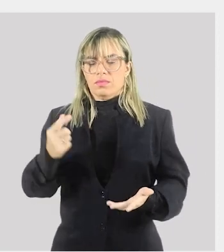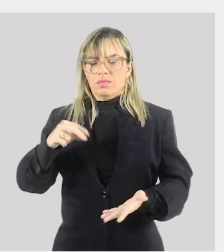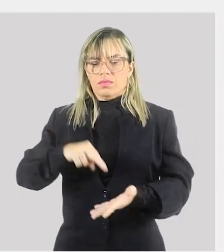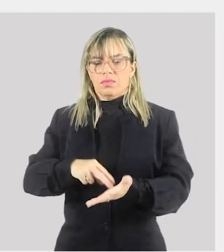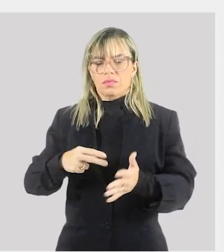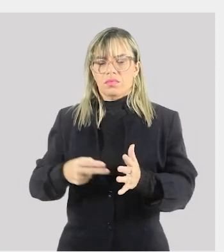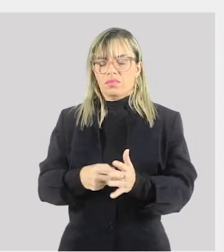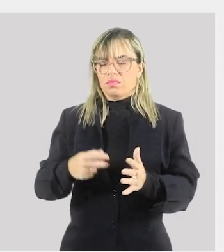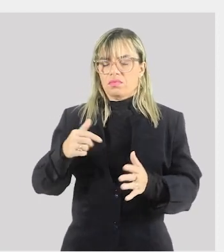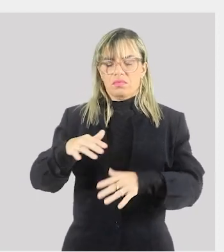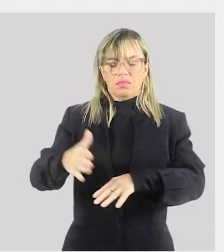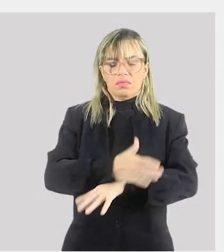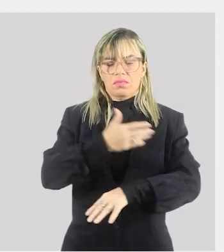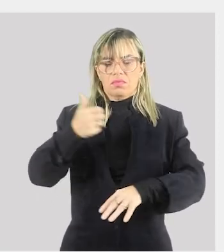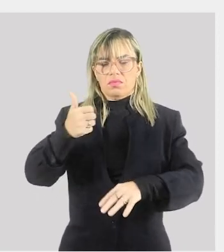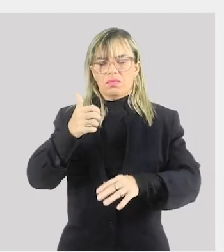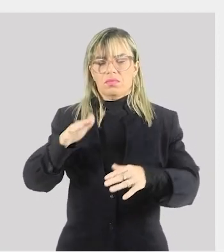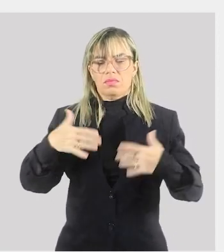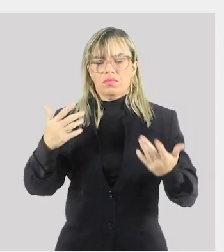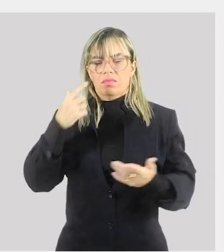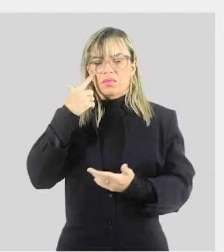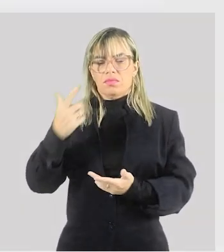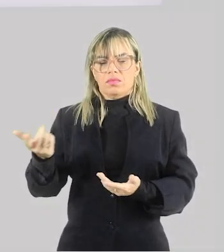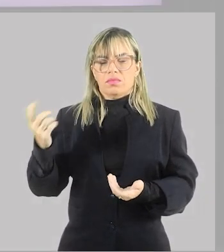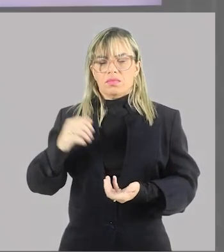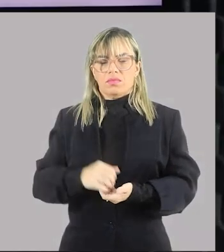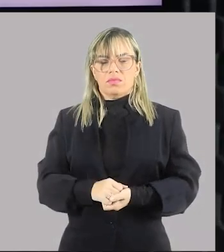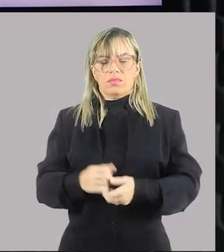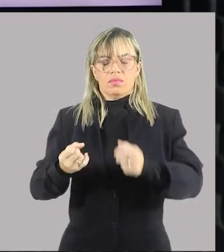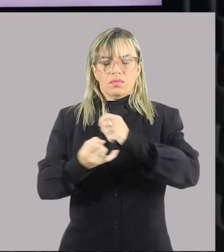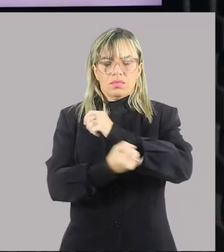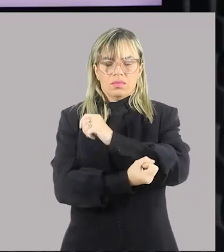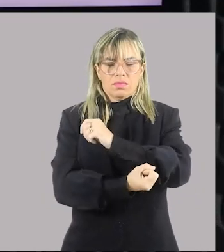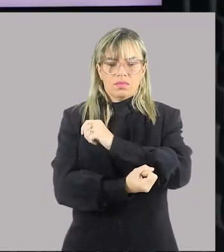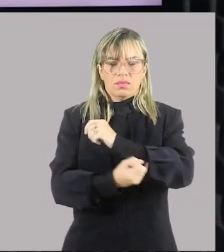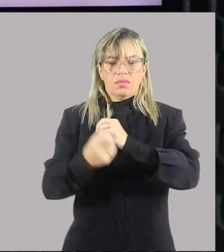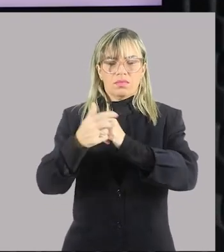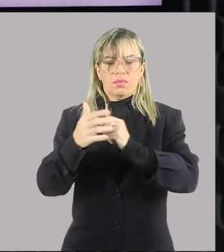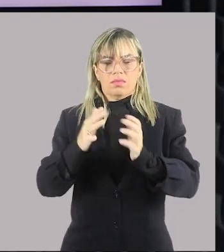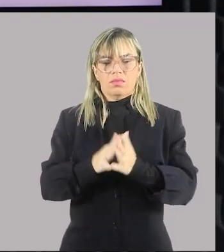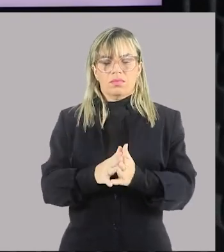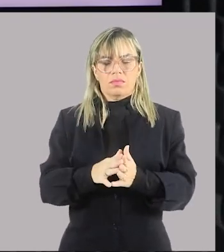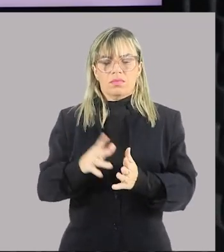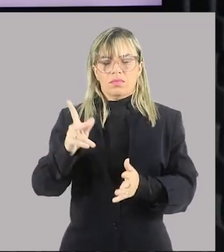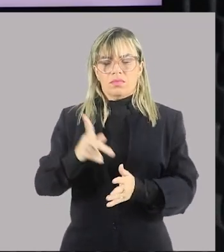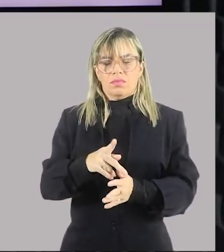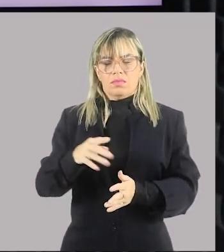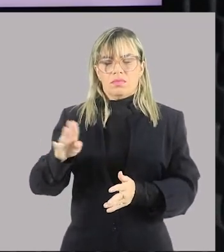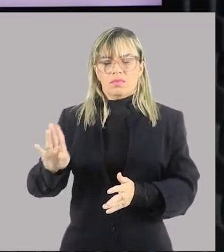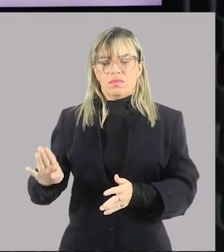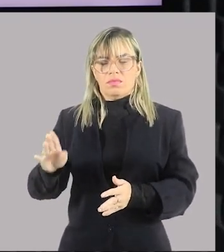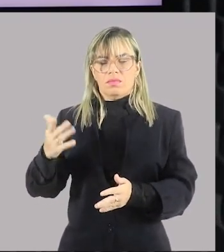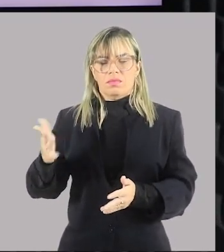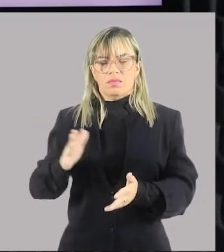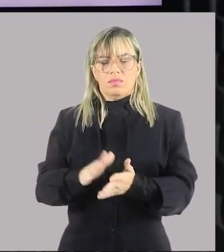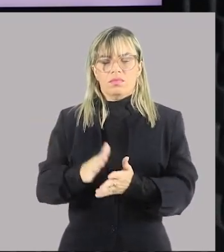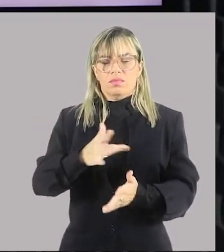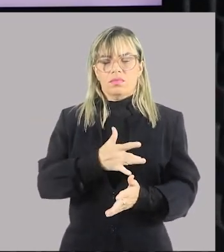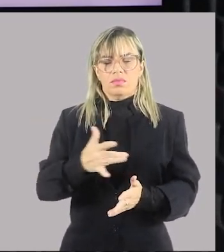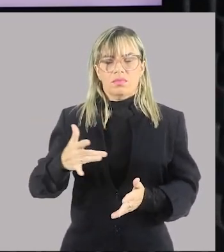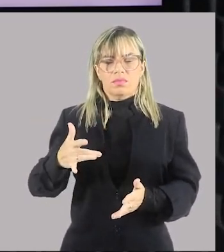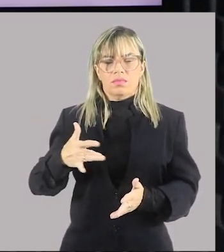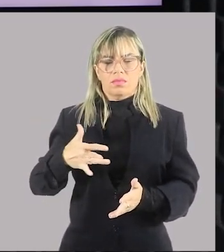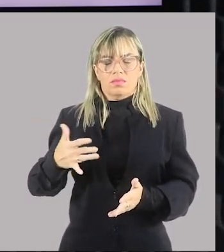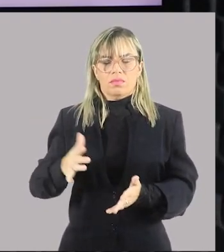significativamente melhor. O que é essa qualidade de vida? Uma infraestrutura, prestação de serviço público, né? Tudo bom, saúde,